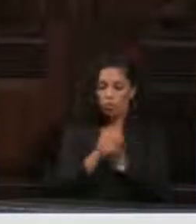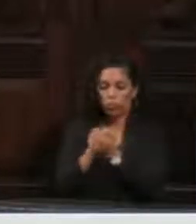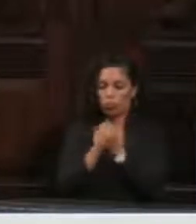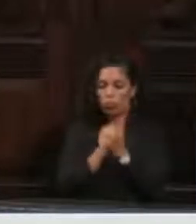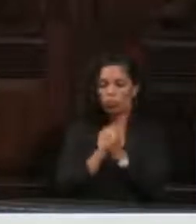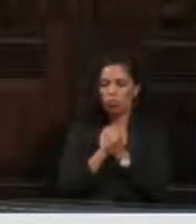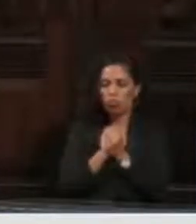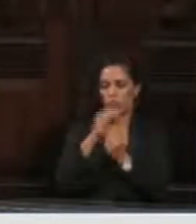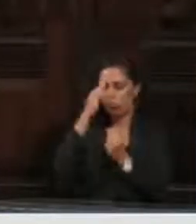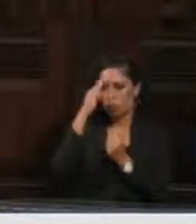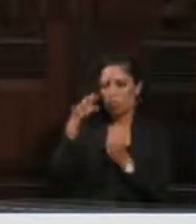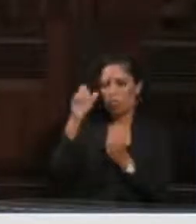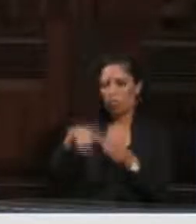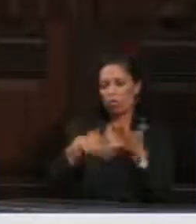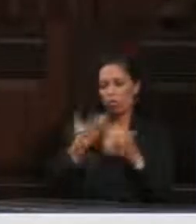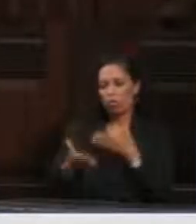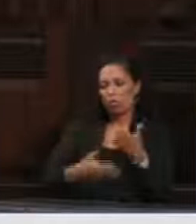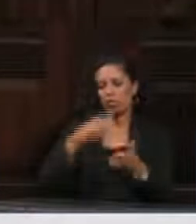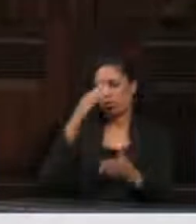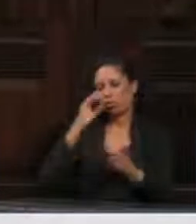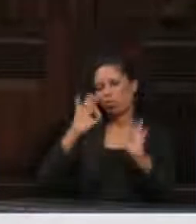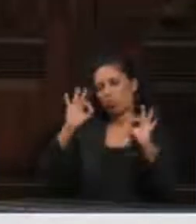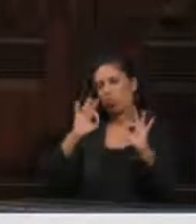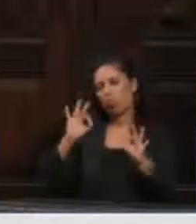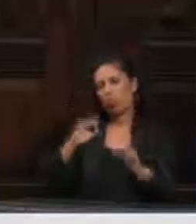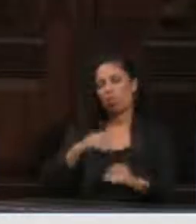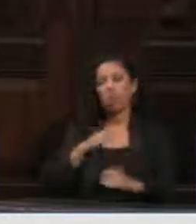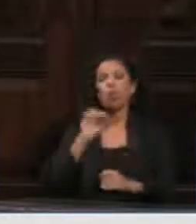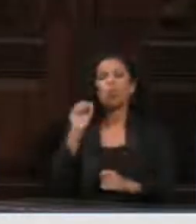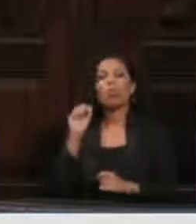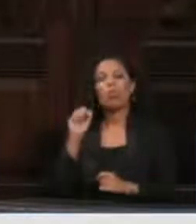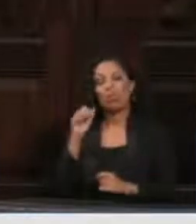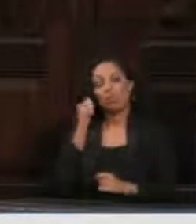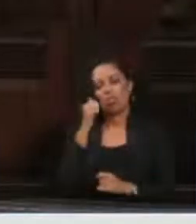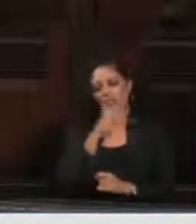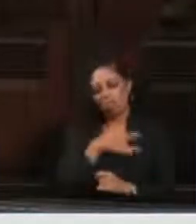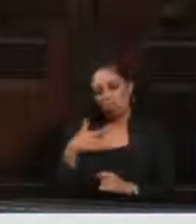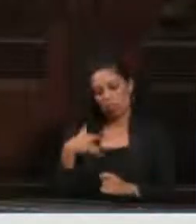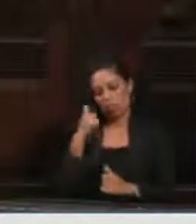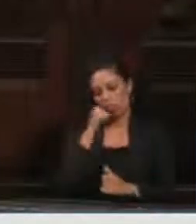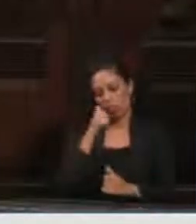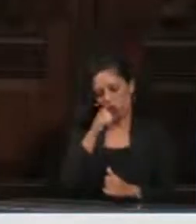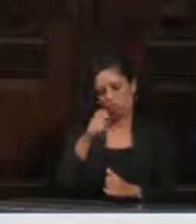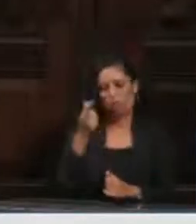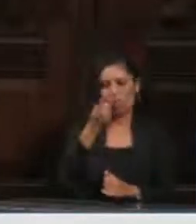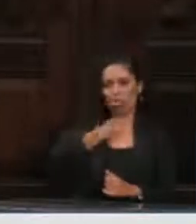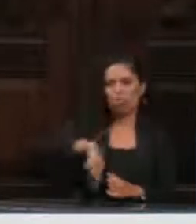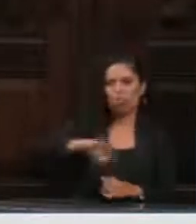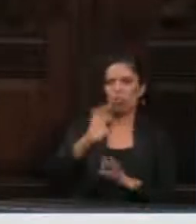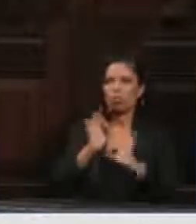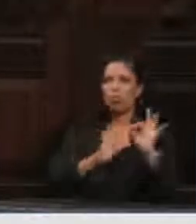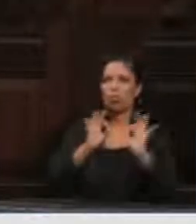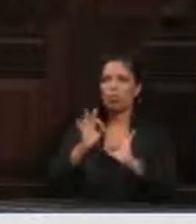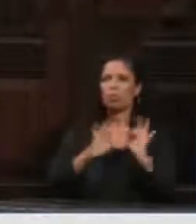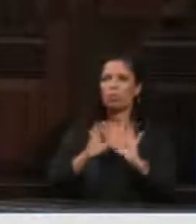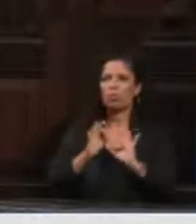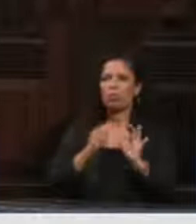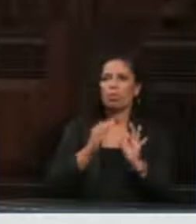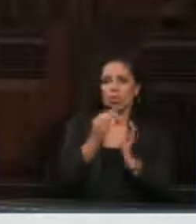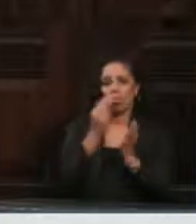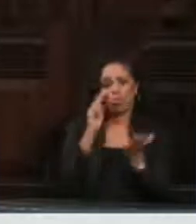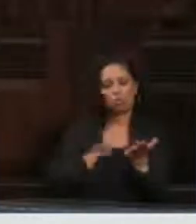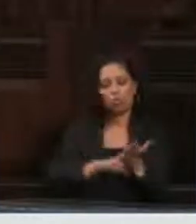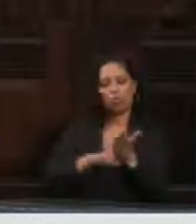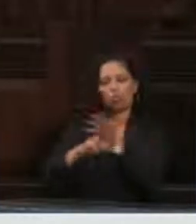em especial a saúde da mulher. Por isso, foi protocolado essa moção de repúdio e